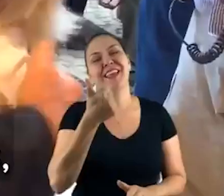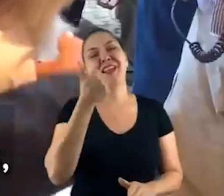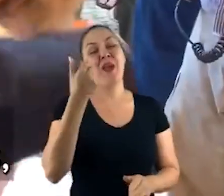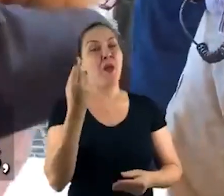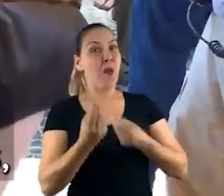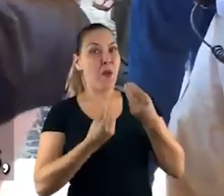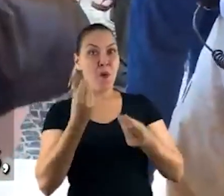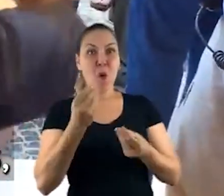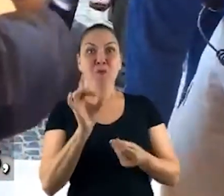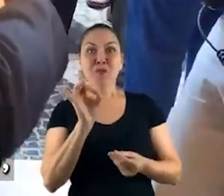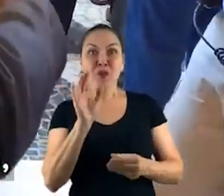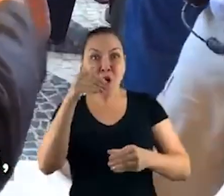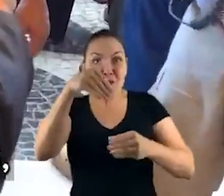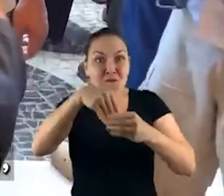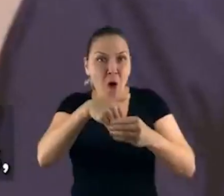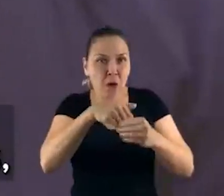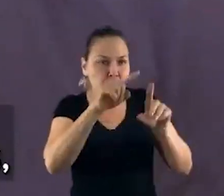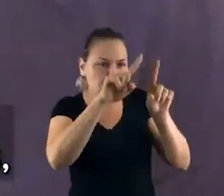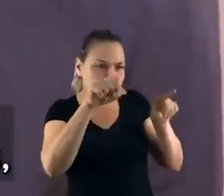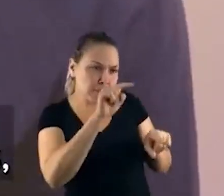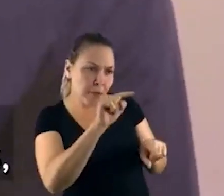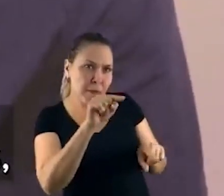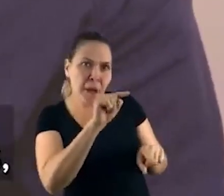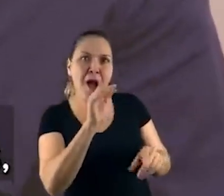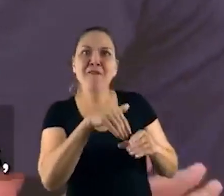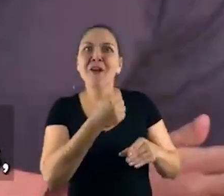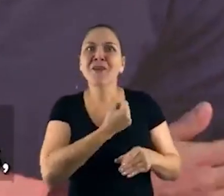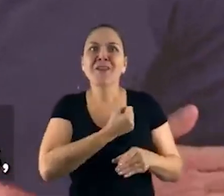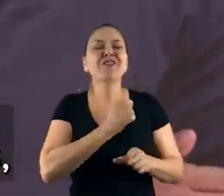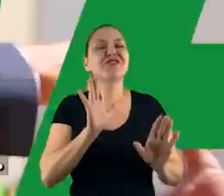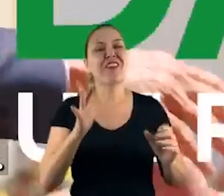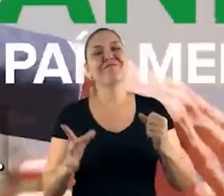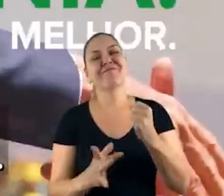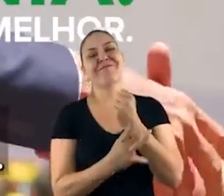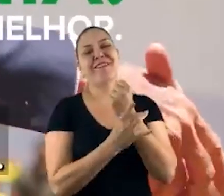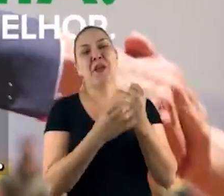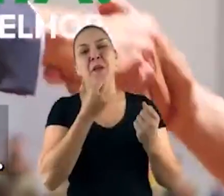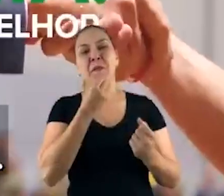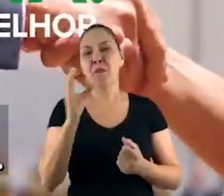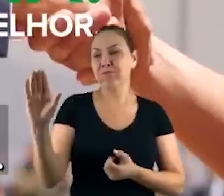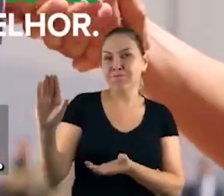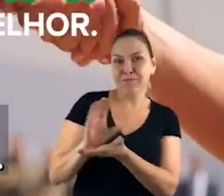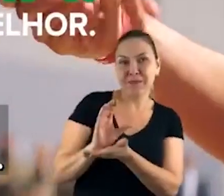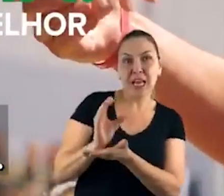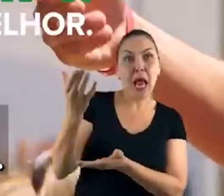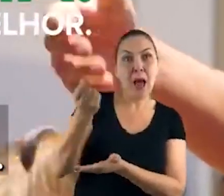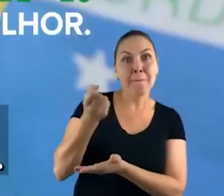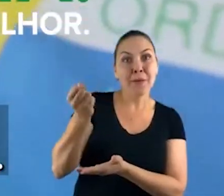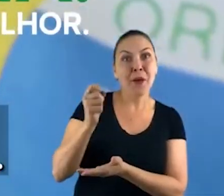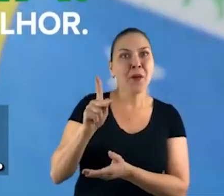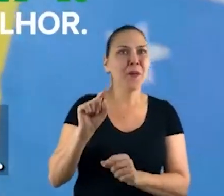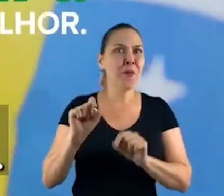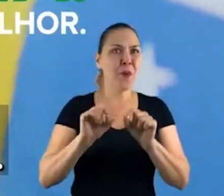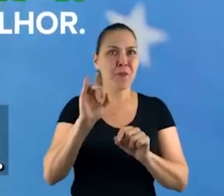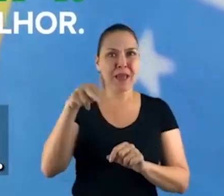o seu voto já é suficiente para garantir os benefícios do INSS, para você exercer seu direito à